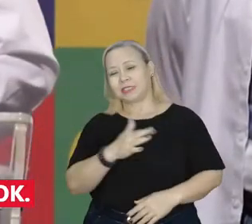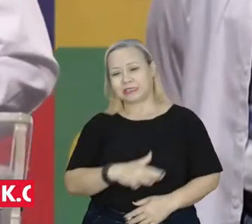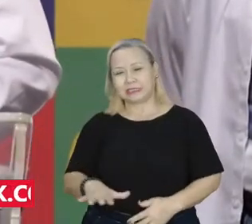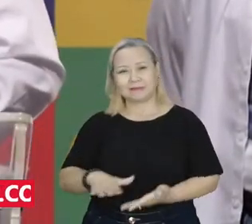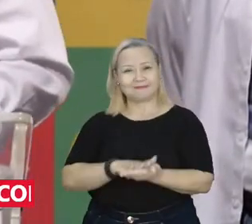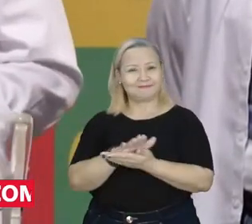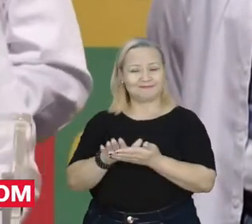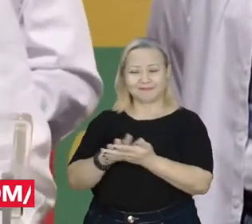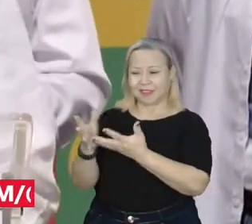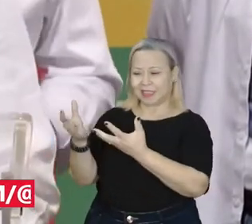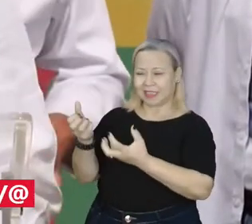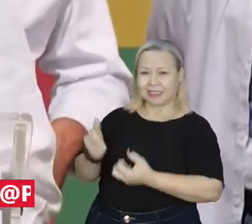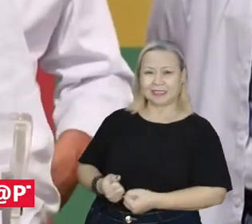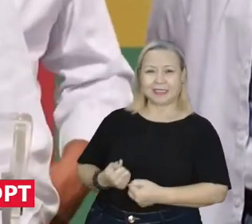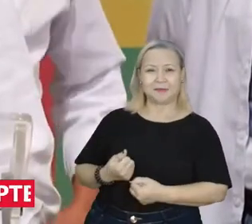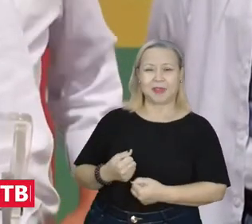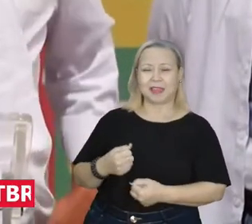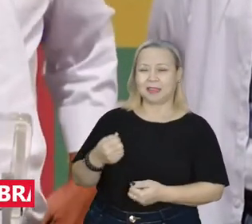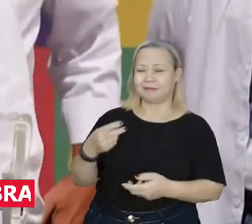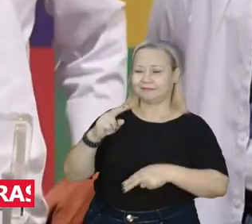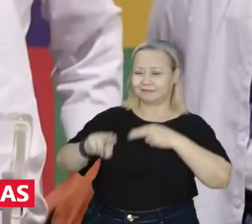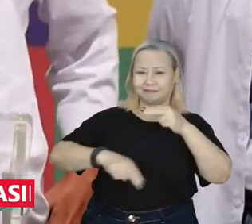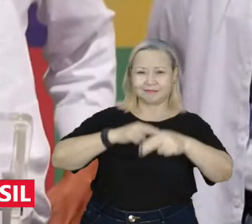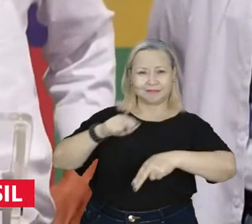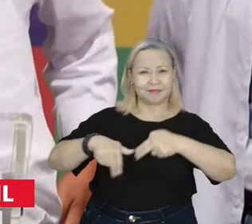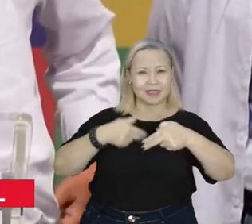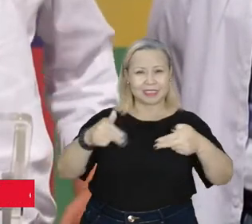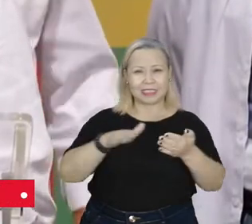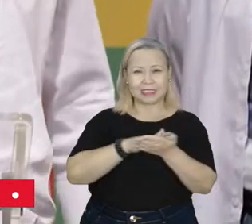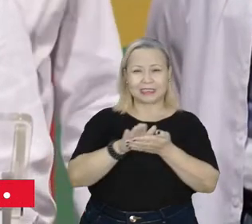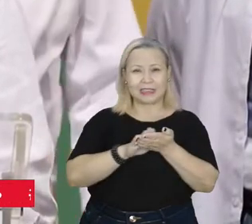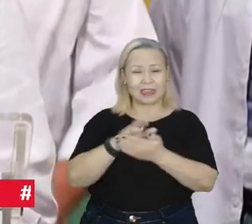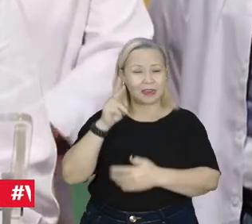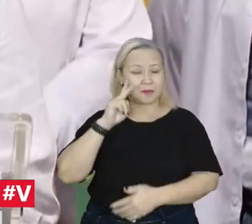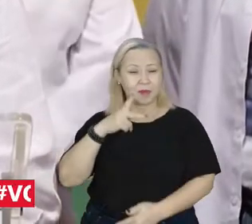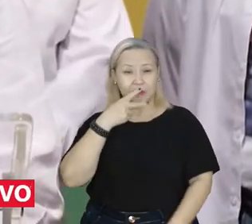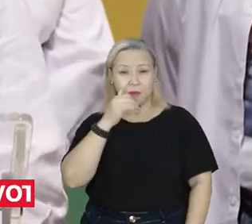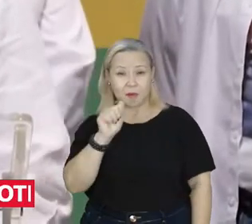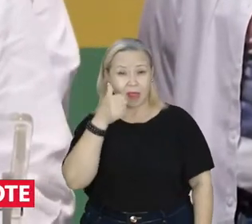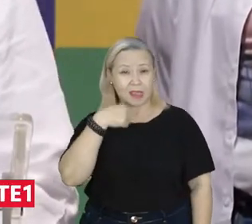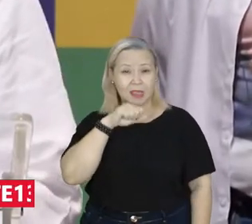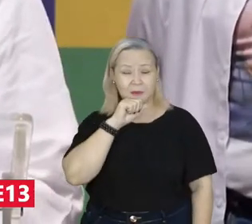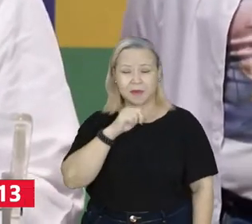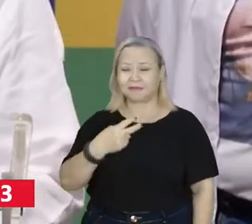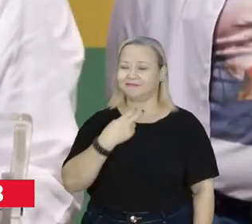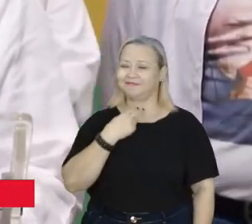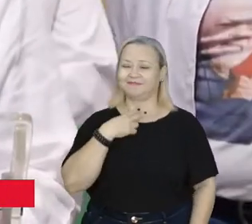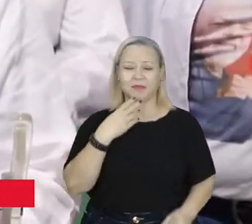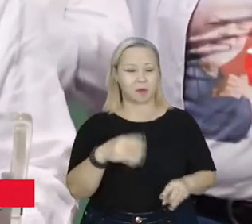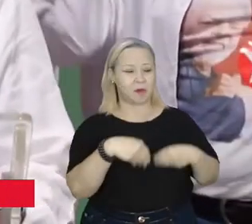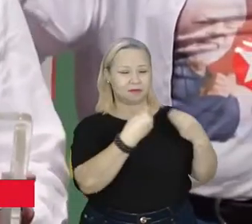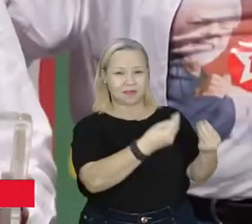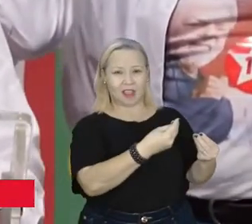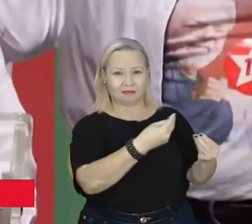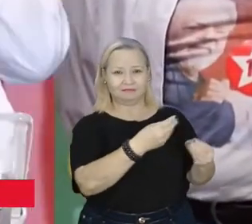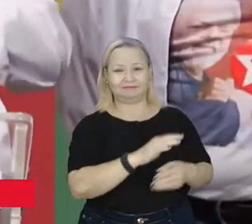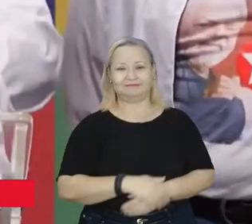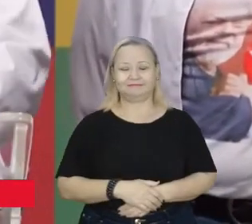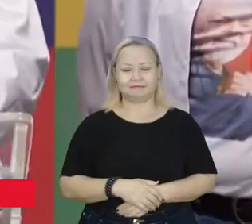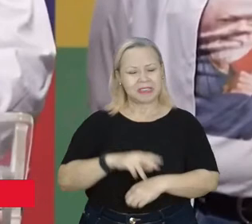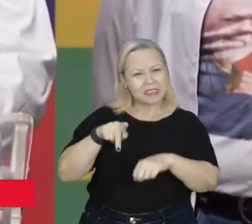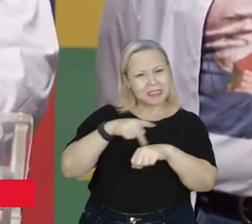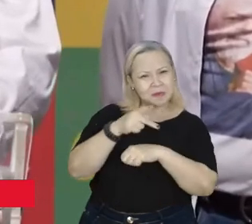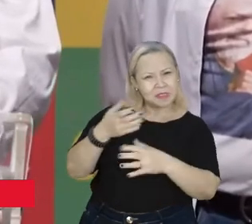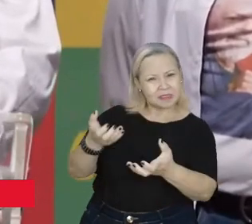receber uma única lembrança, porque o pai e a mãe não podem dar. É esse país que a gente